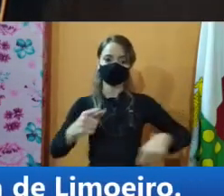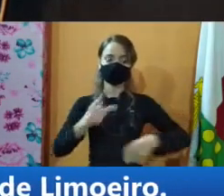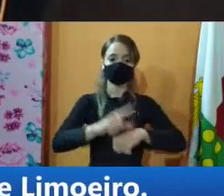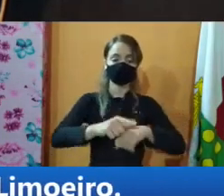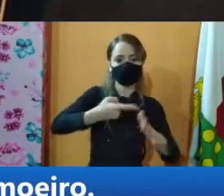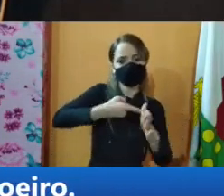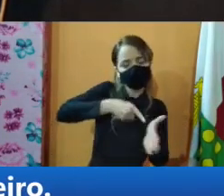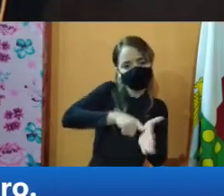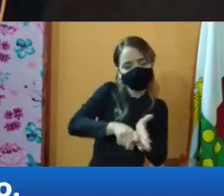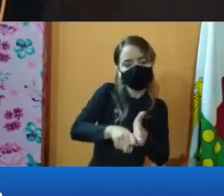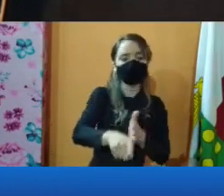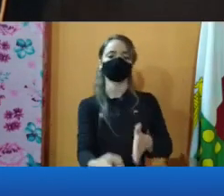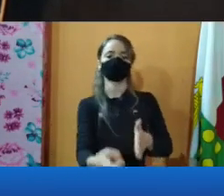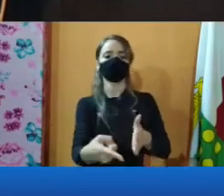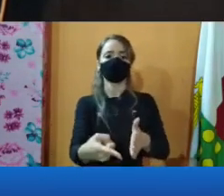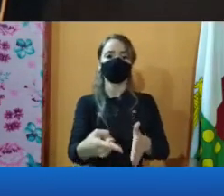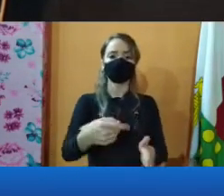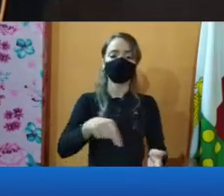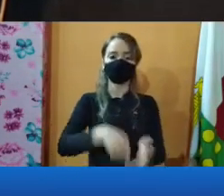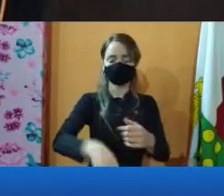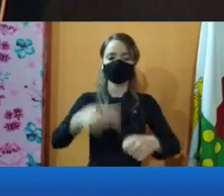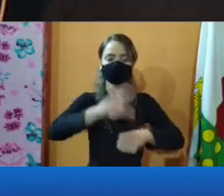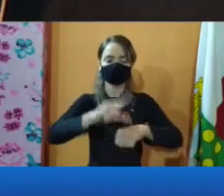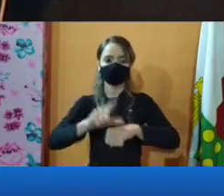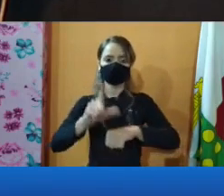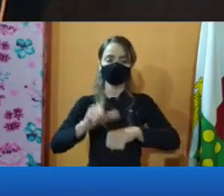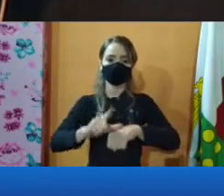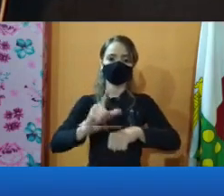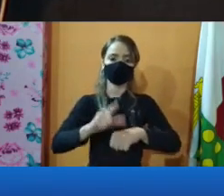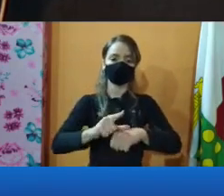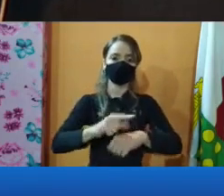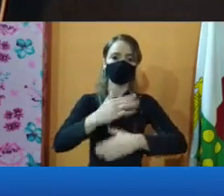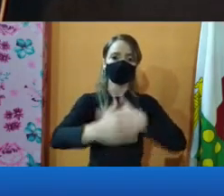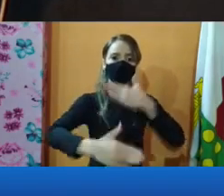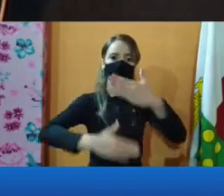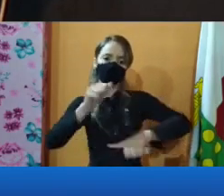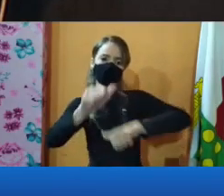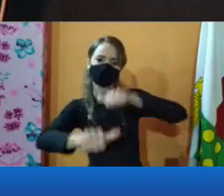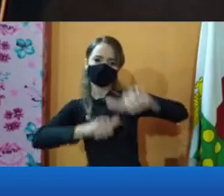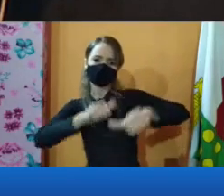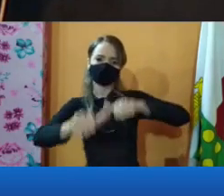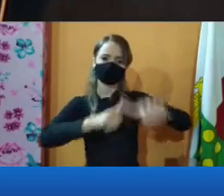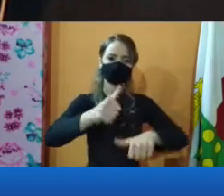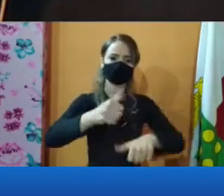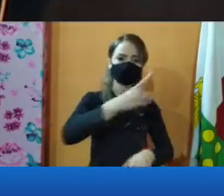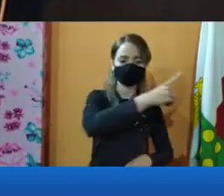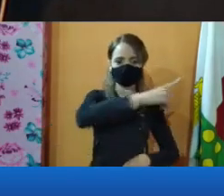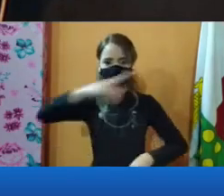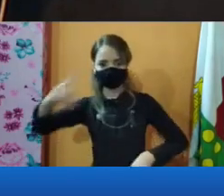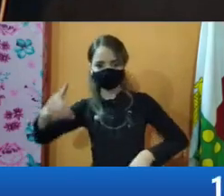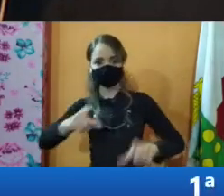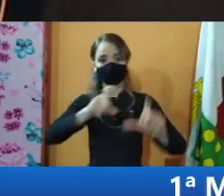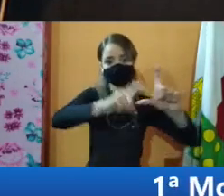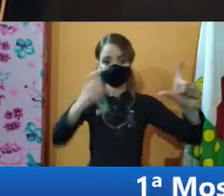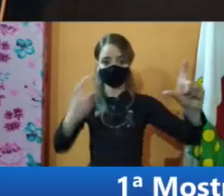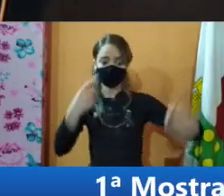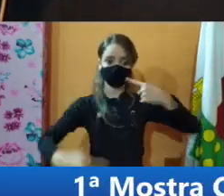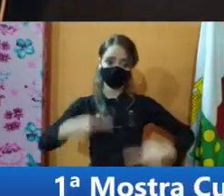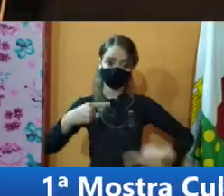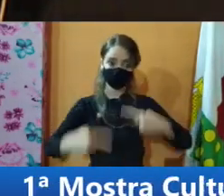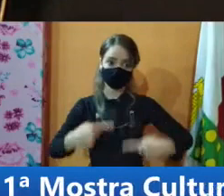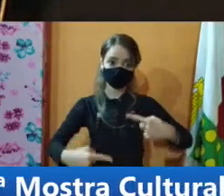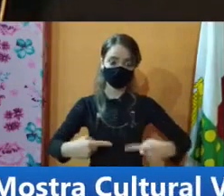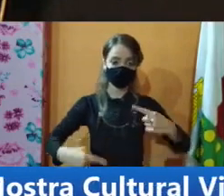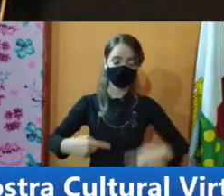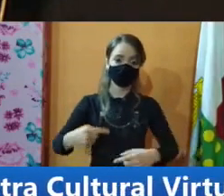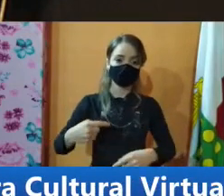e estudo do Instituto Histórico da nossa cidade, passamos por uma mudança na data da nossa emancipação política. Esta